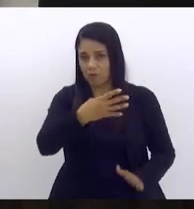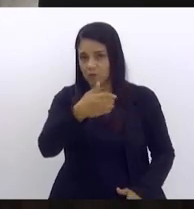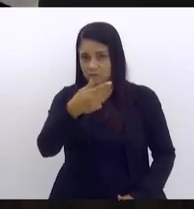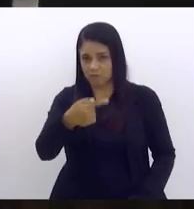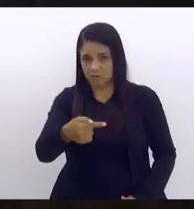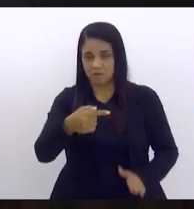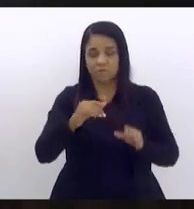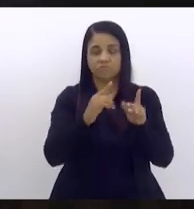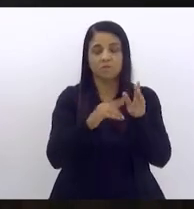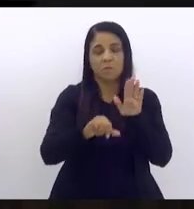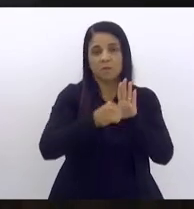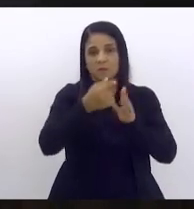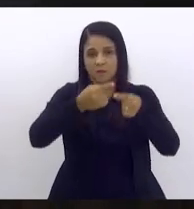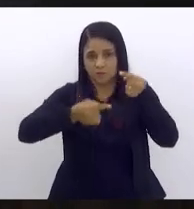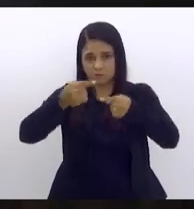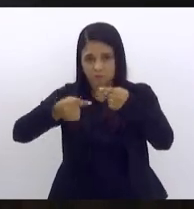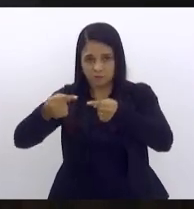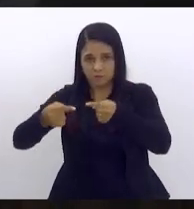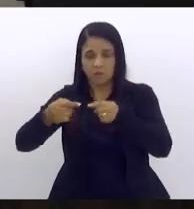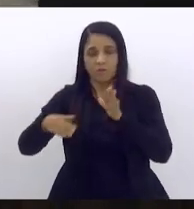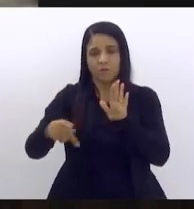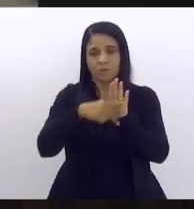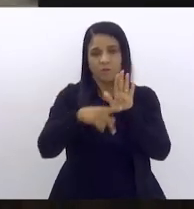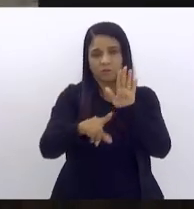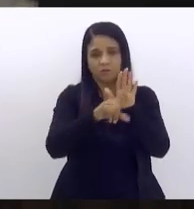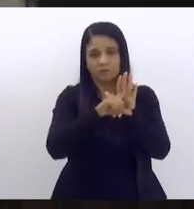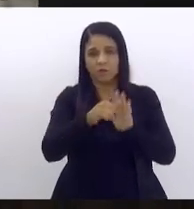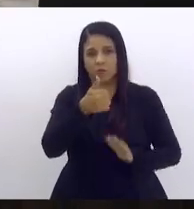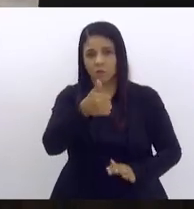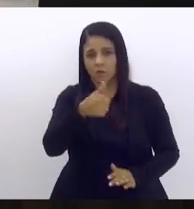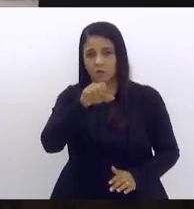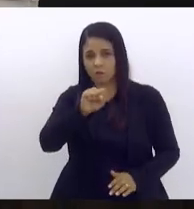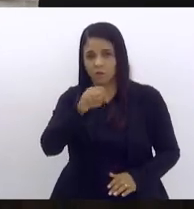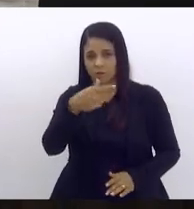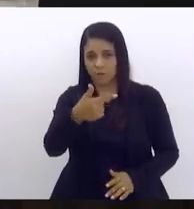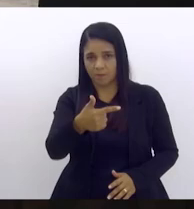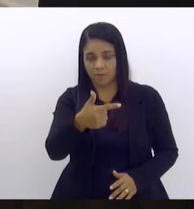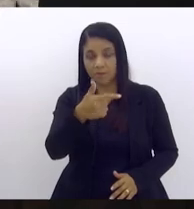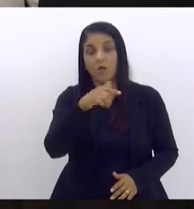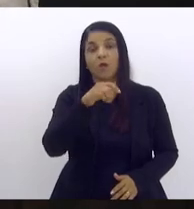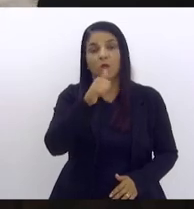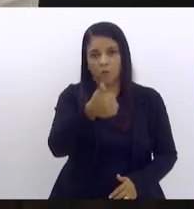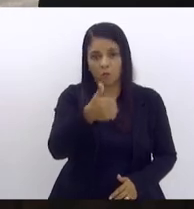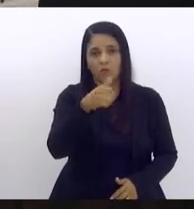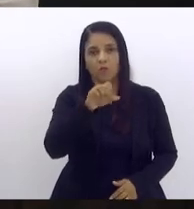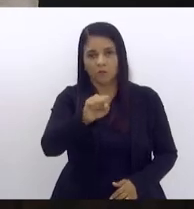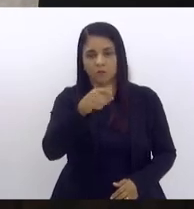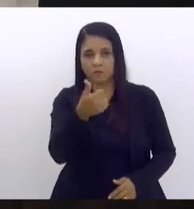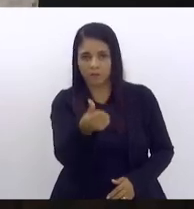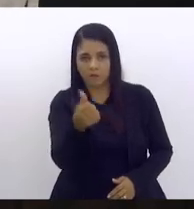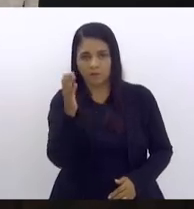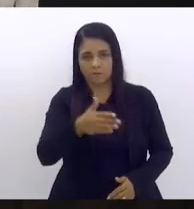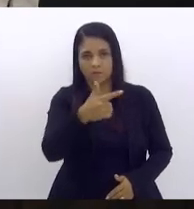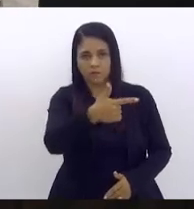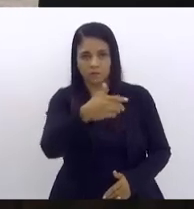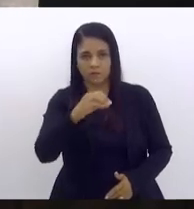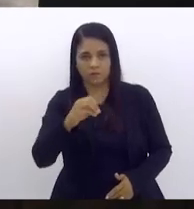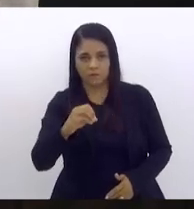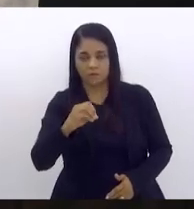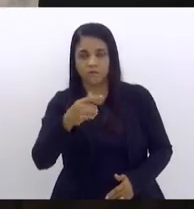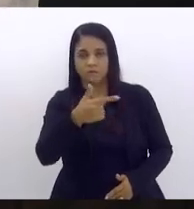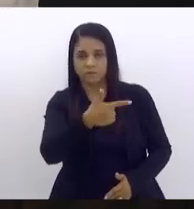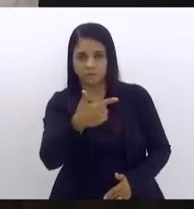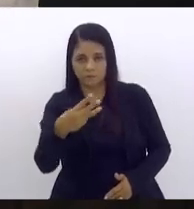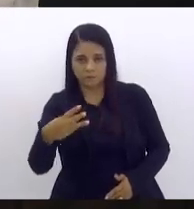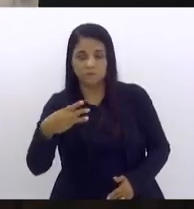ordinária em primeira discussão, projeto de lei número 186/2023, de autoria do deputado Thiago Rangel e Índia